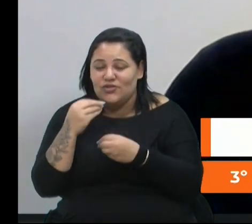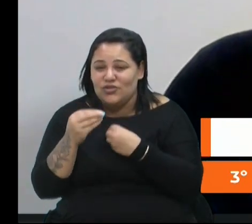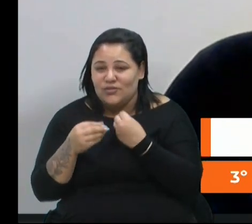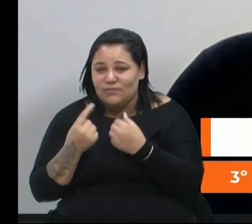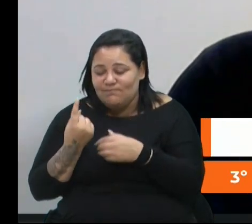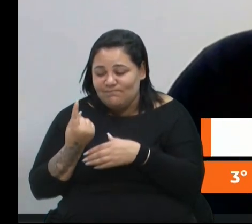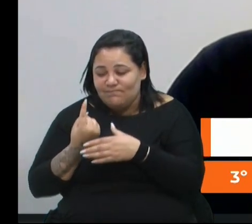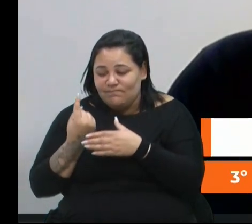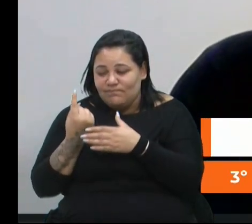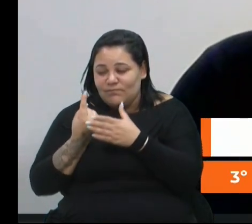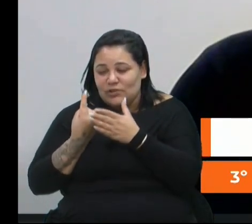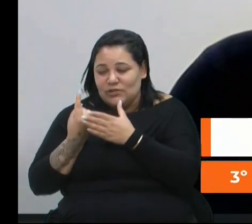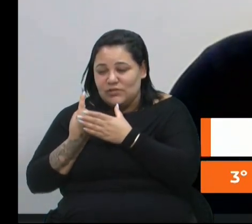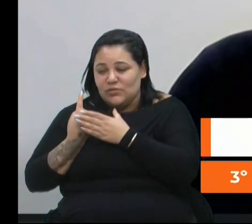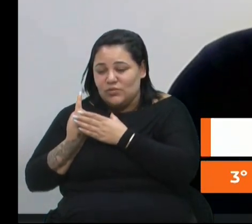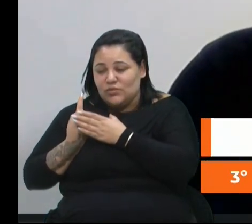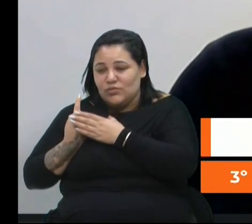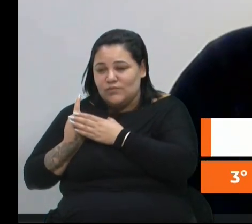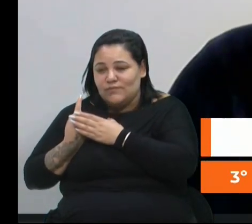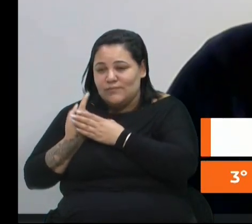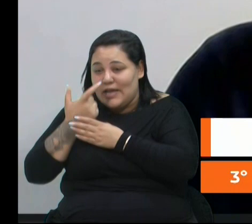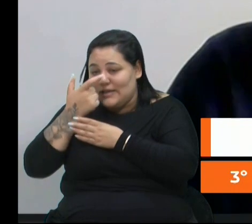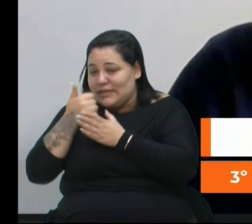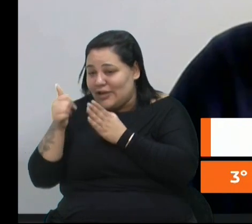eles preferem realmente desaparecer.